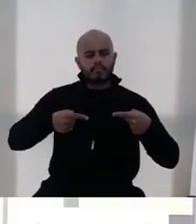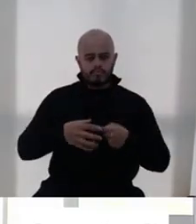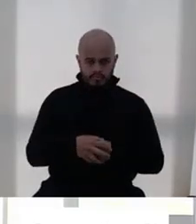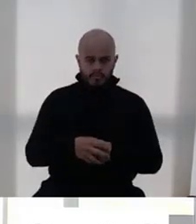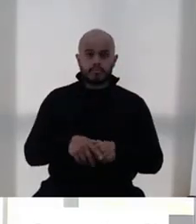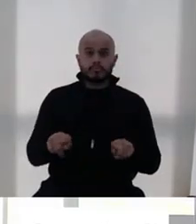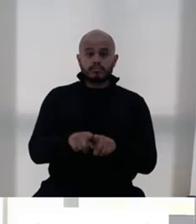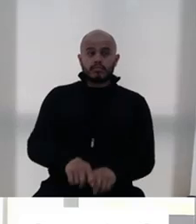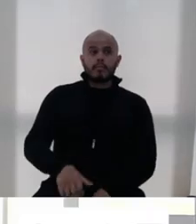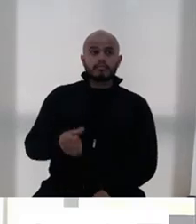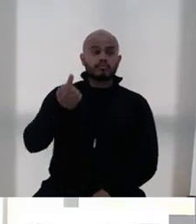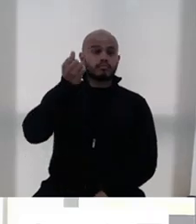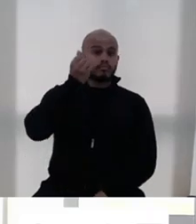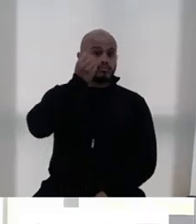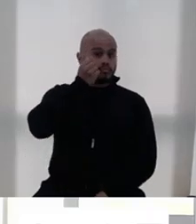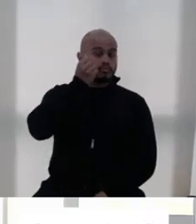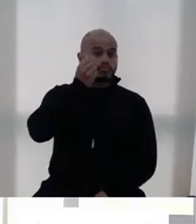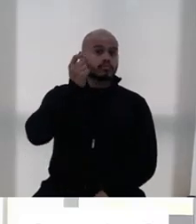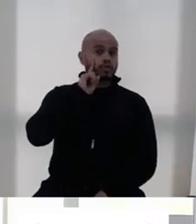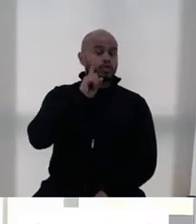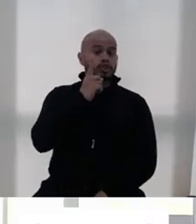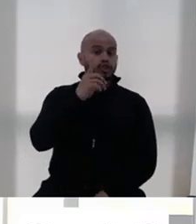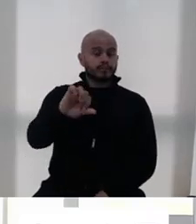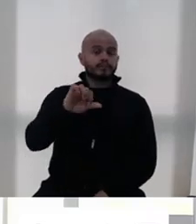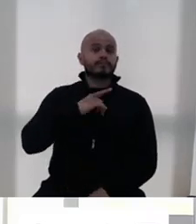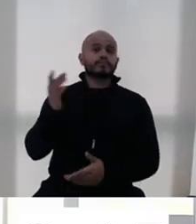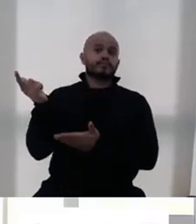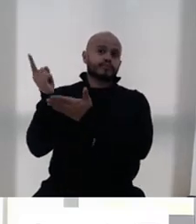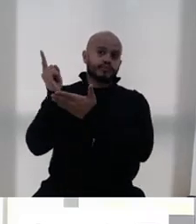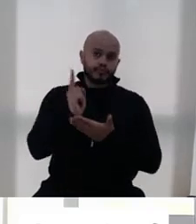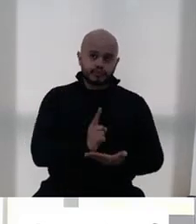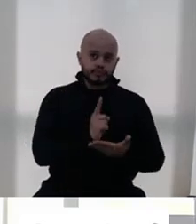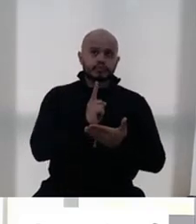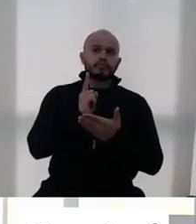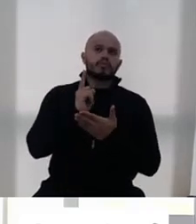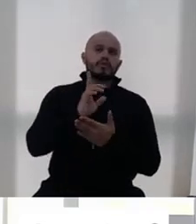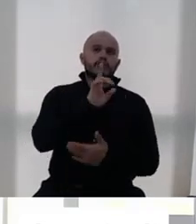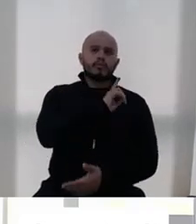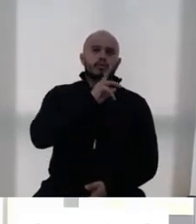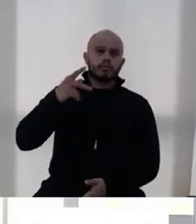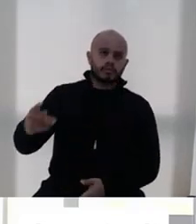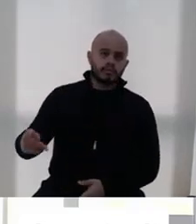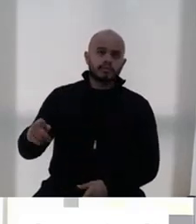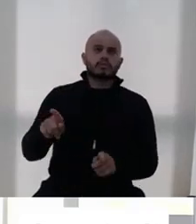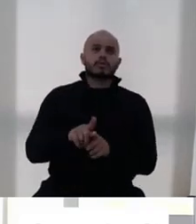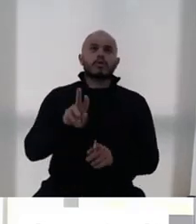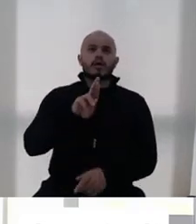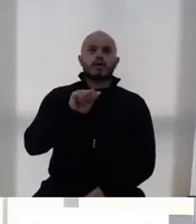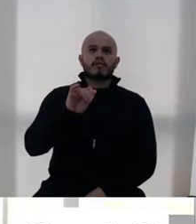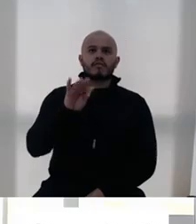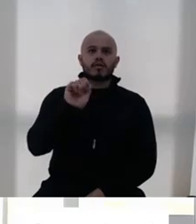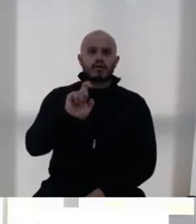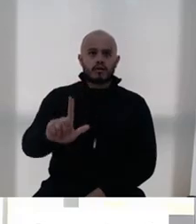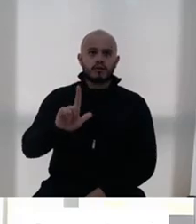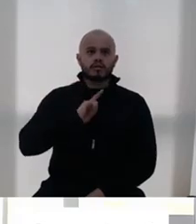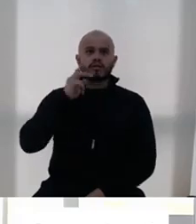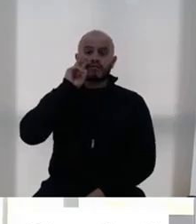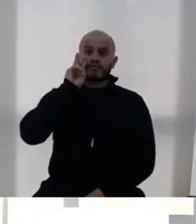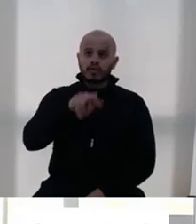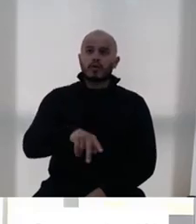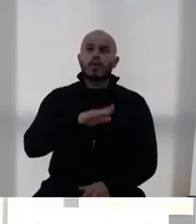dia 19/11, estivemos reunidos com o defensor público Rafael Negreiros e a PADEP, momento em que tomamos conhecimento